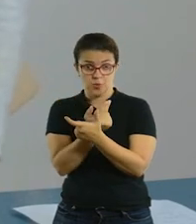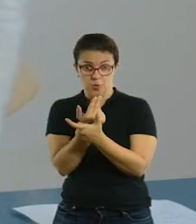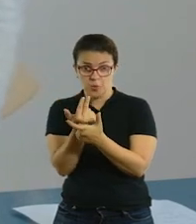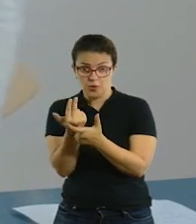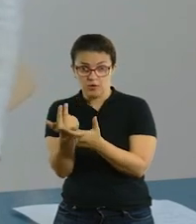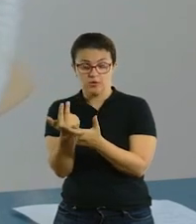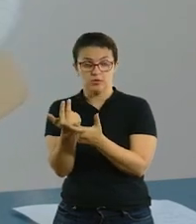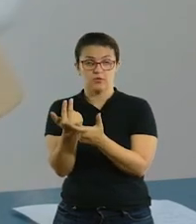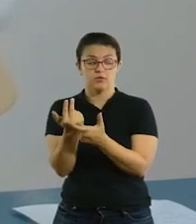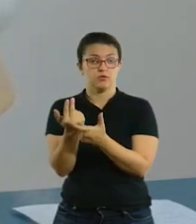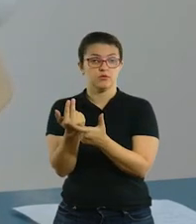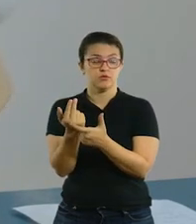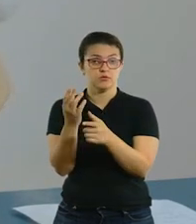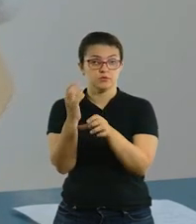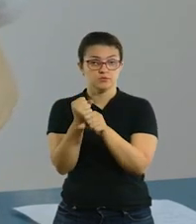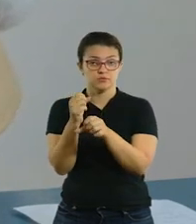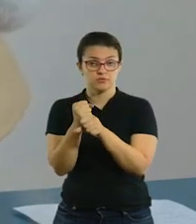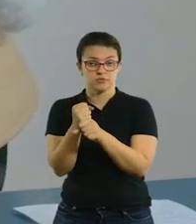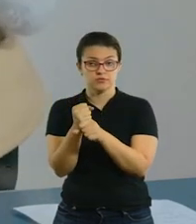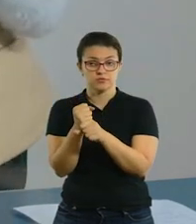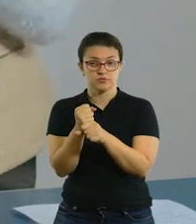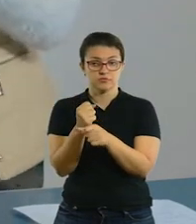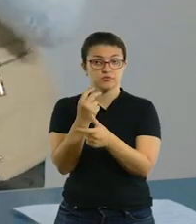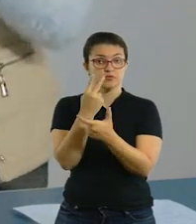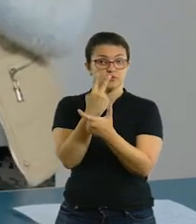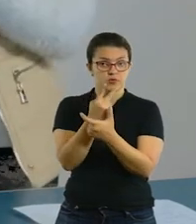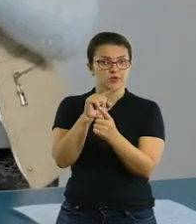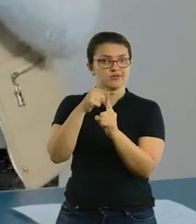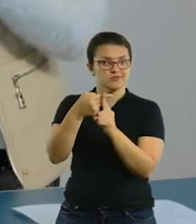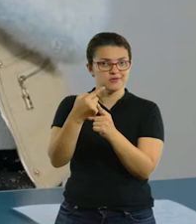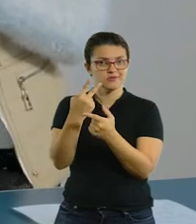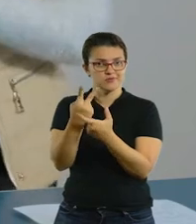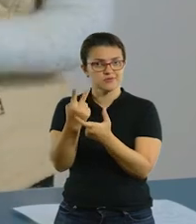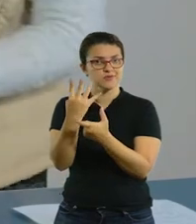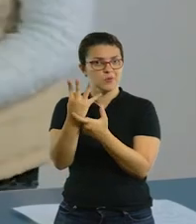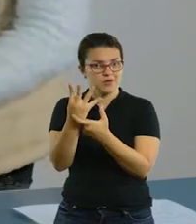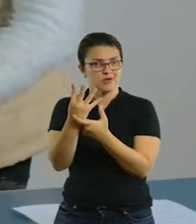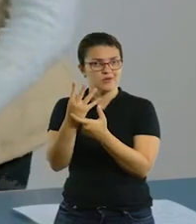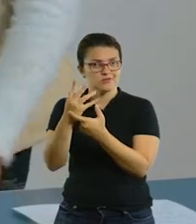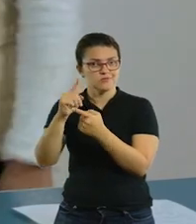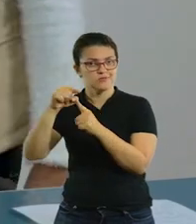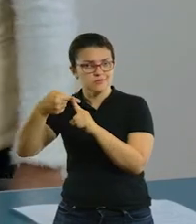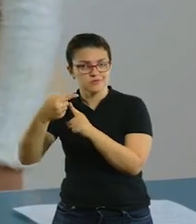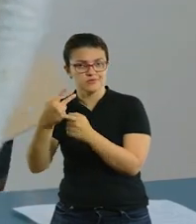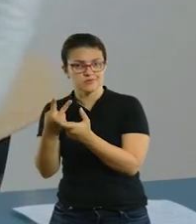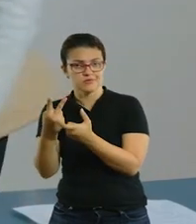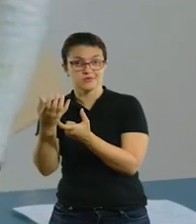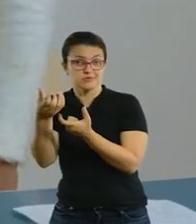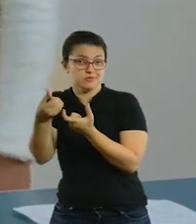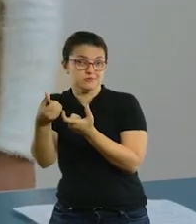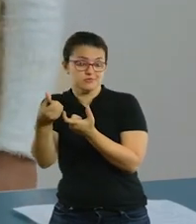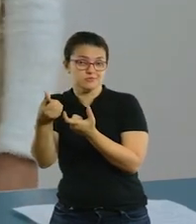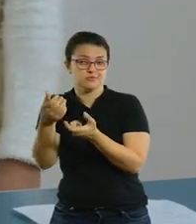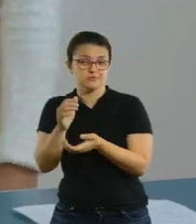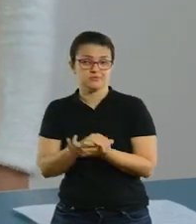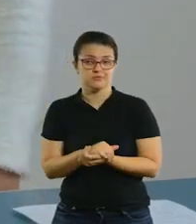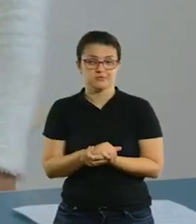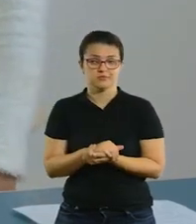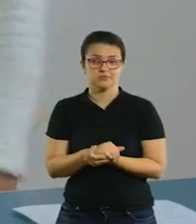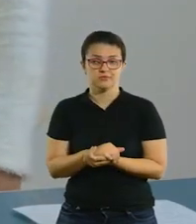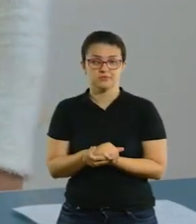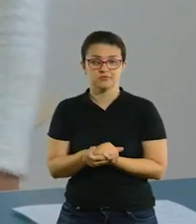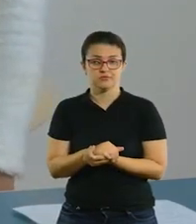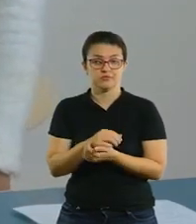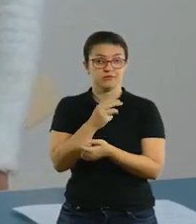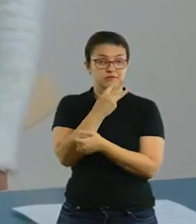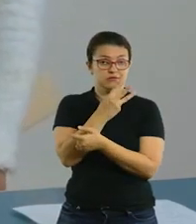iguais, certo? Então, quando eu somo 2 mais 2, 4. Com mais 2, eu formo 6. Então, 3